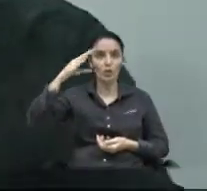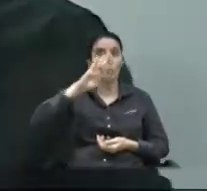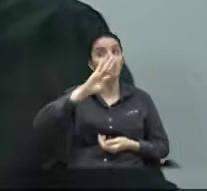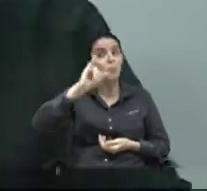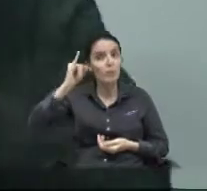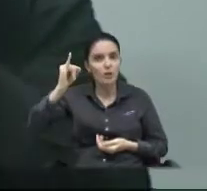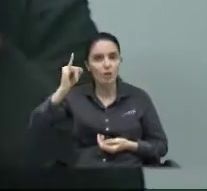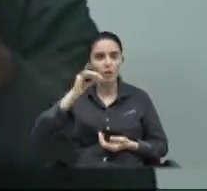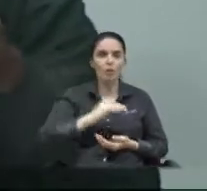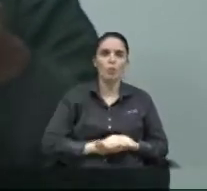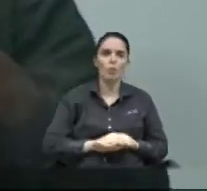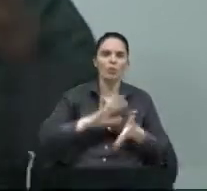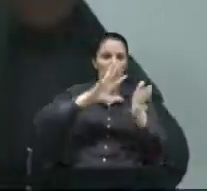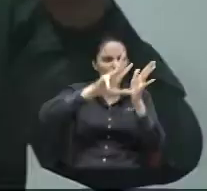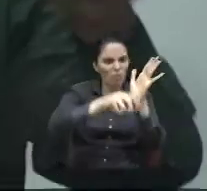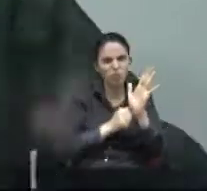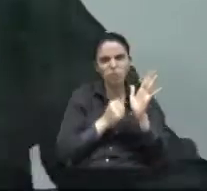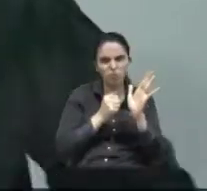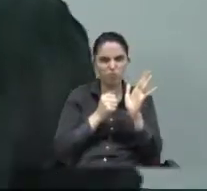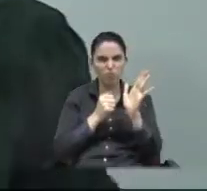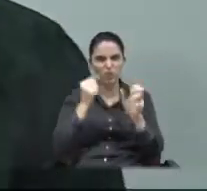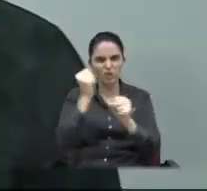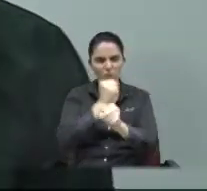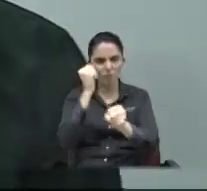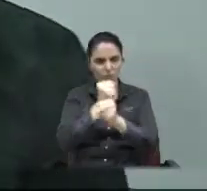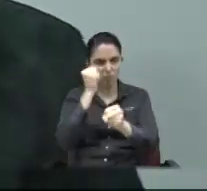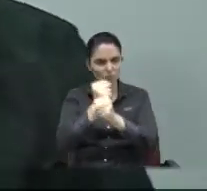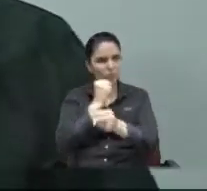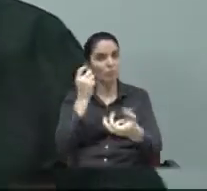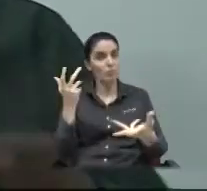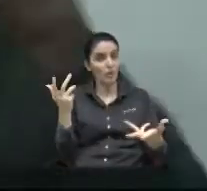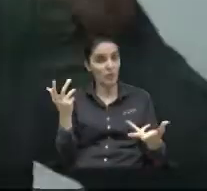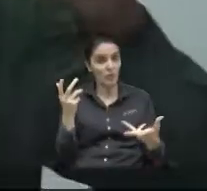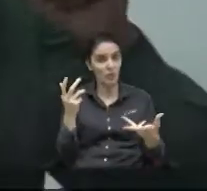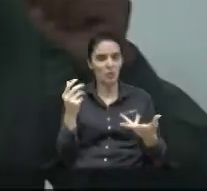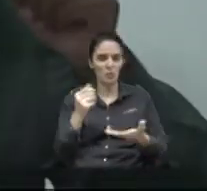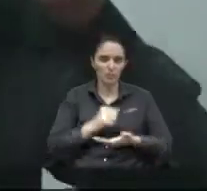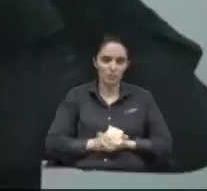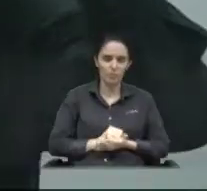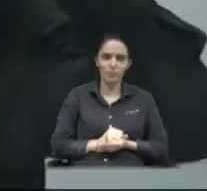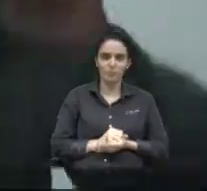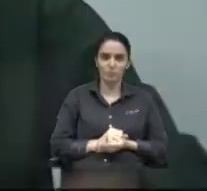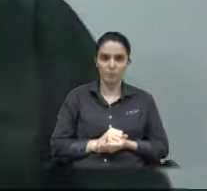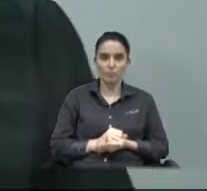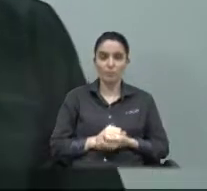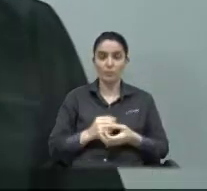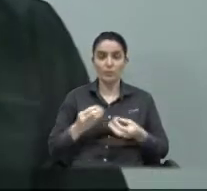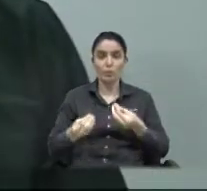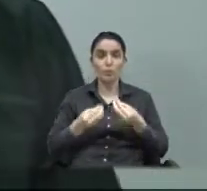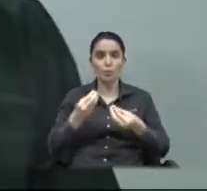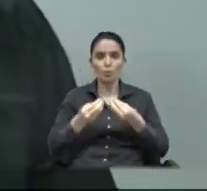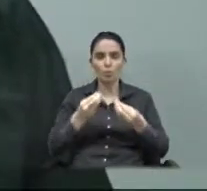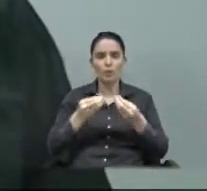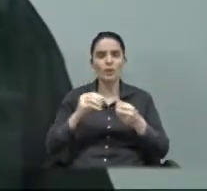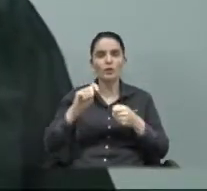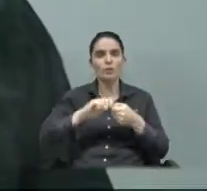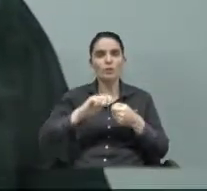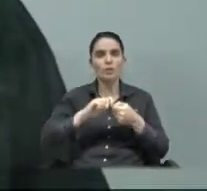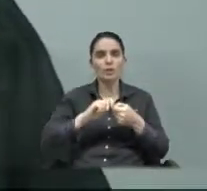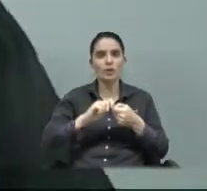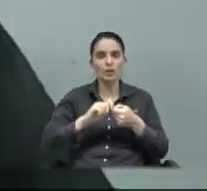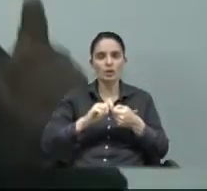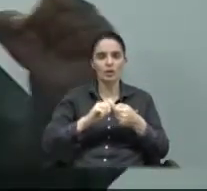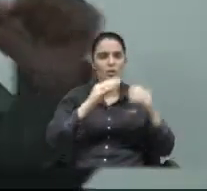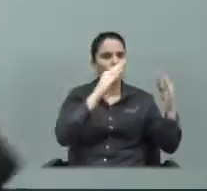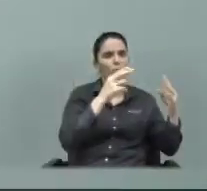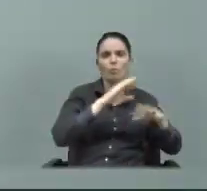bilhões é a corrupção anual do Brasil, que dá para fazer 1 milhão de casa própria no ano.